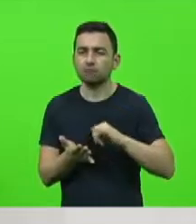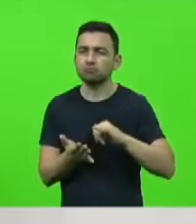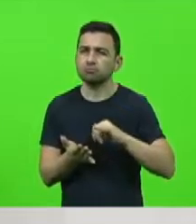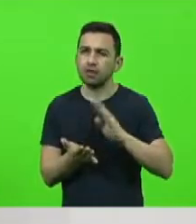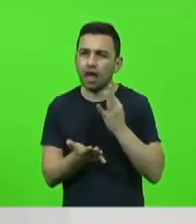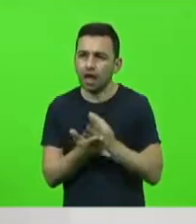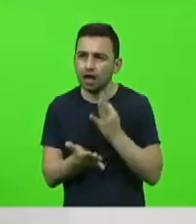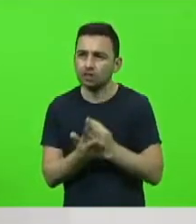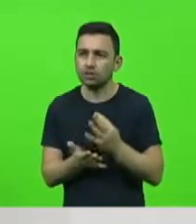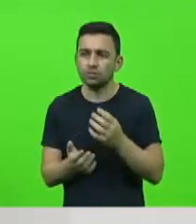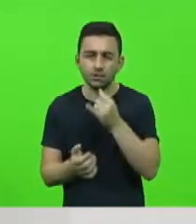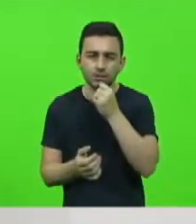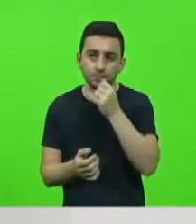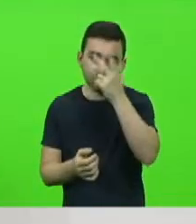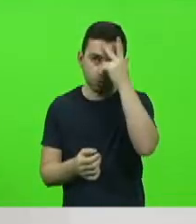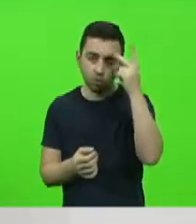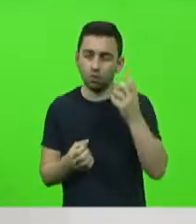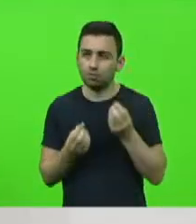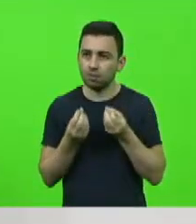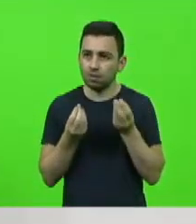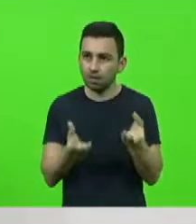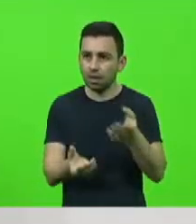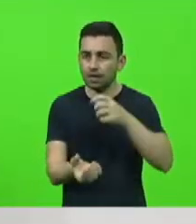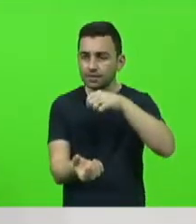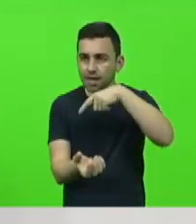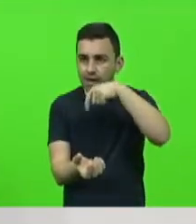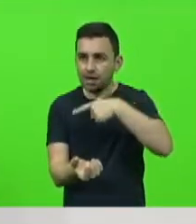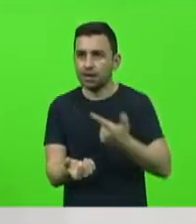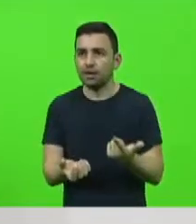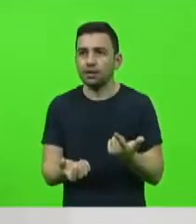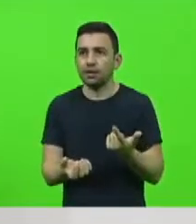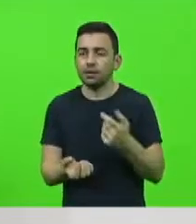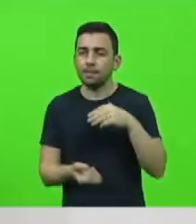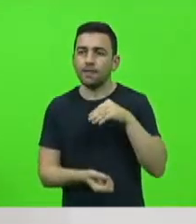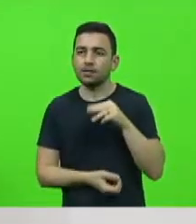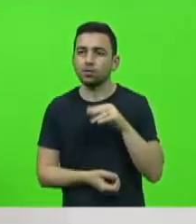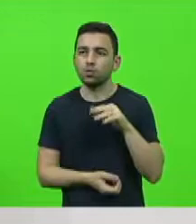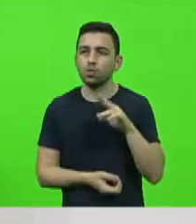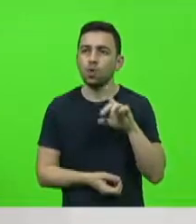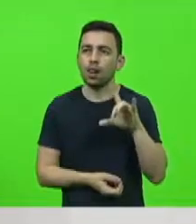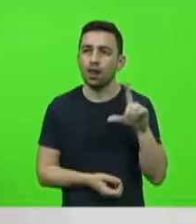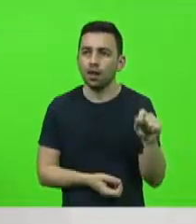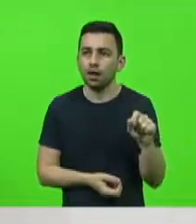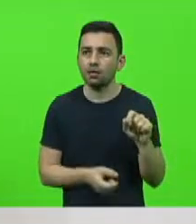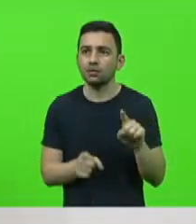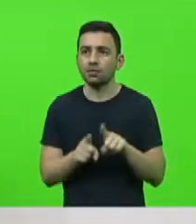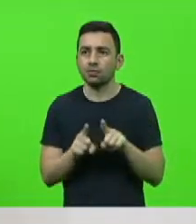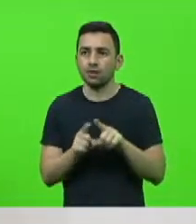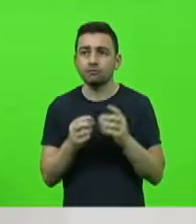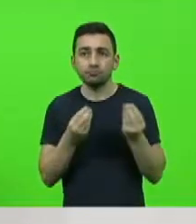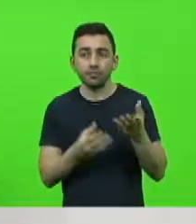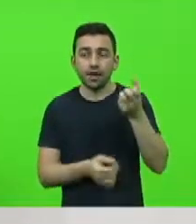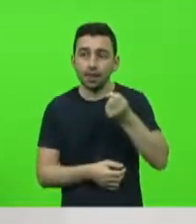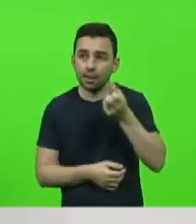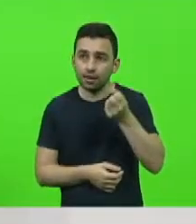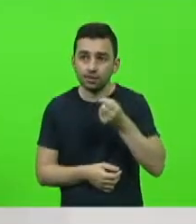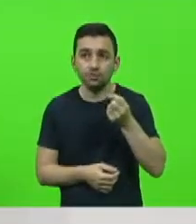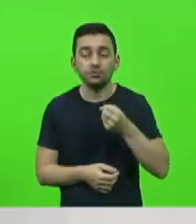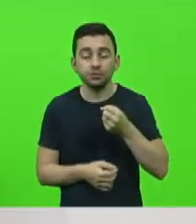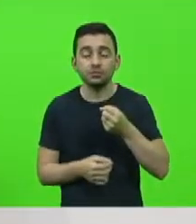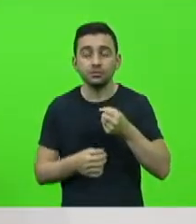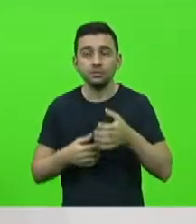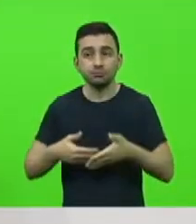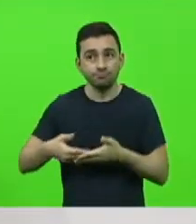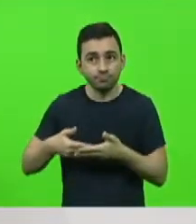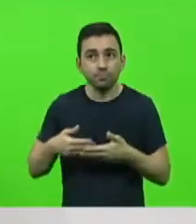para doadores de sangue e medula, para garantir a previsão à doadora de leite materno, incluindo as doadoras de